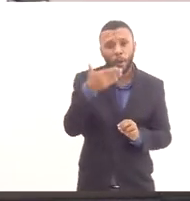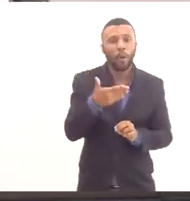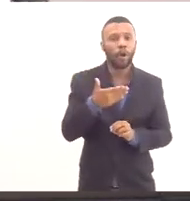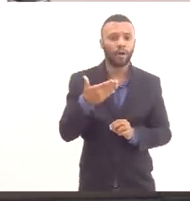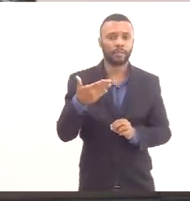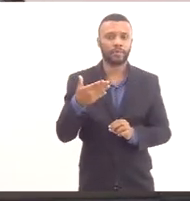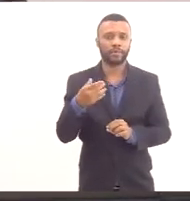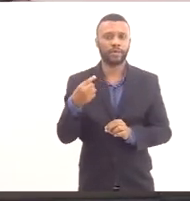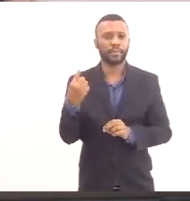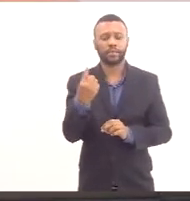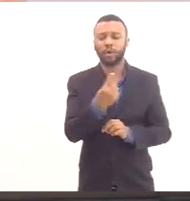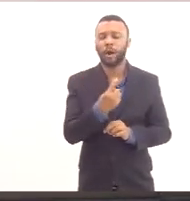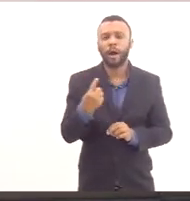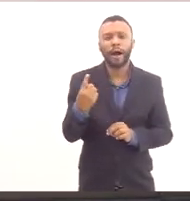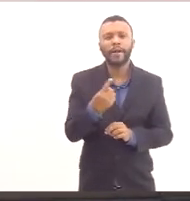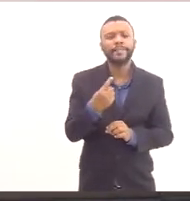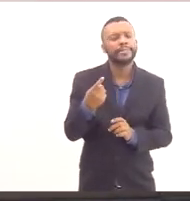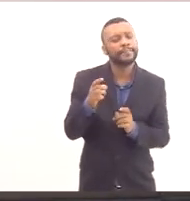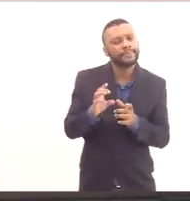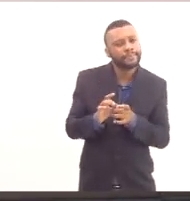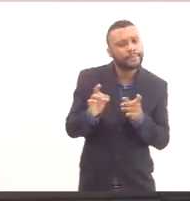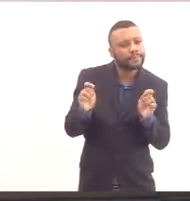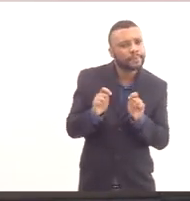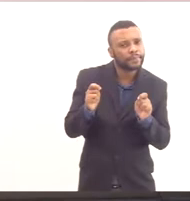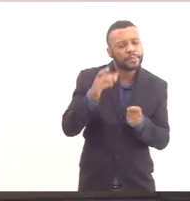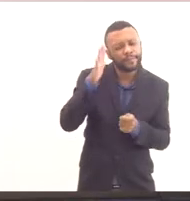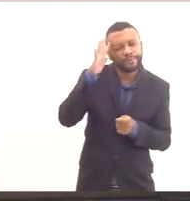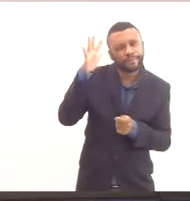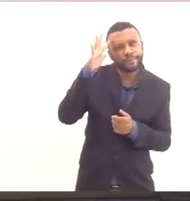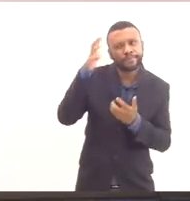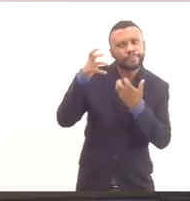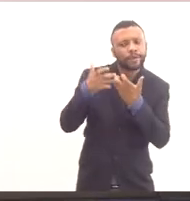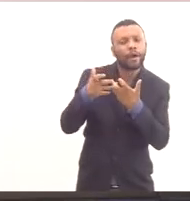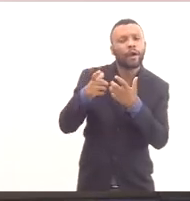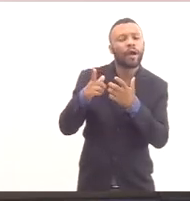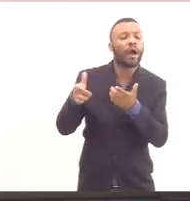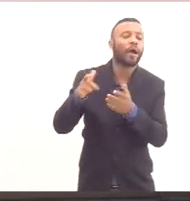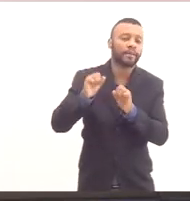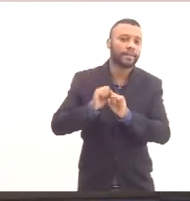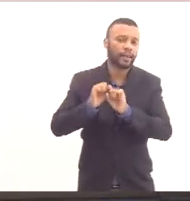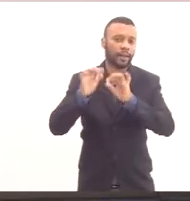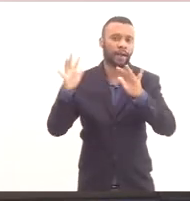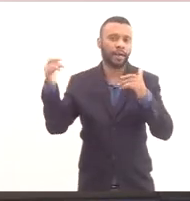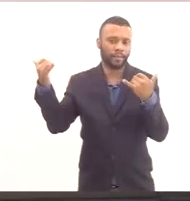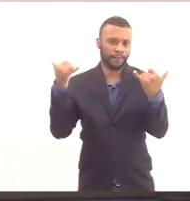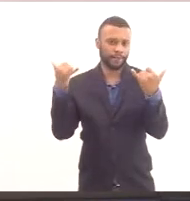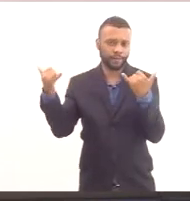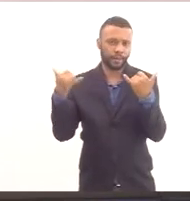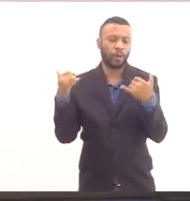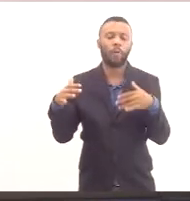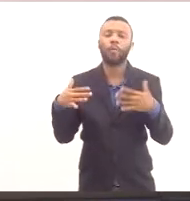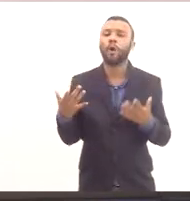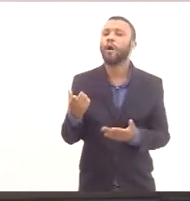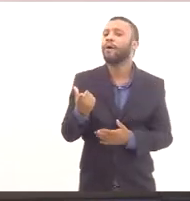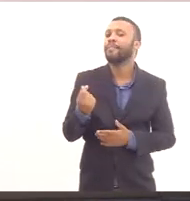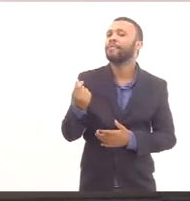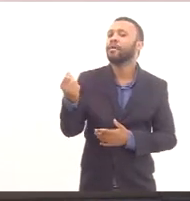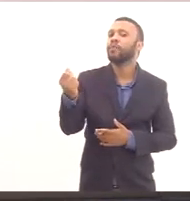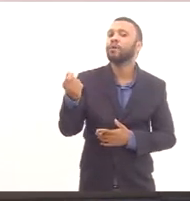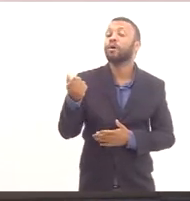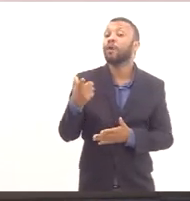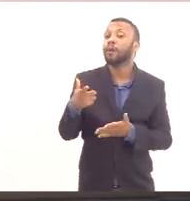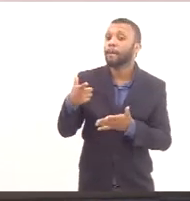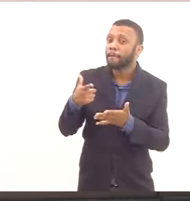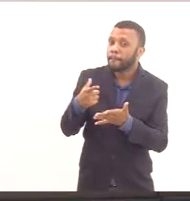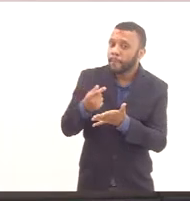que nos permita deixar claro Qual o preço o valor praticado no